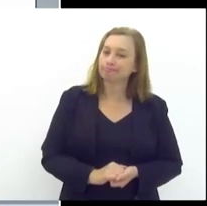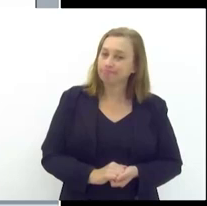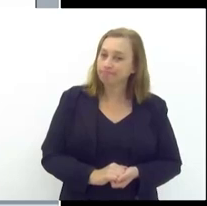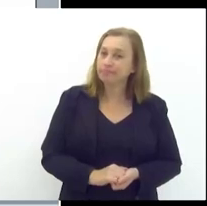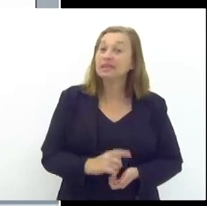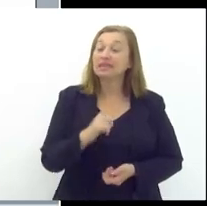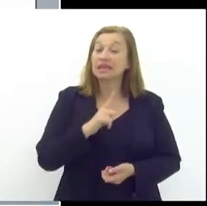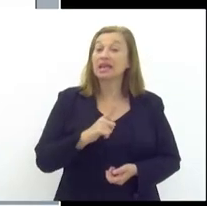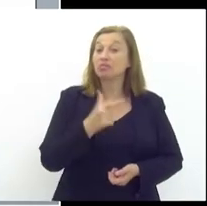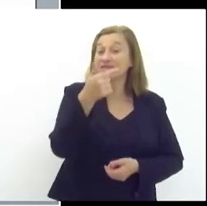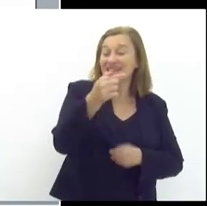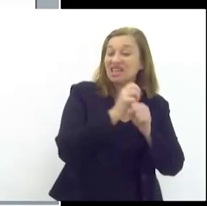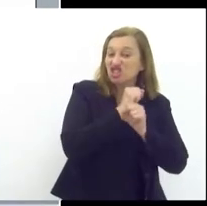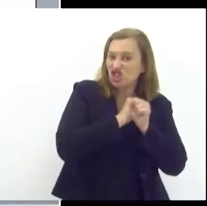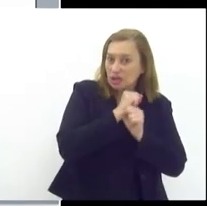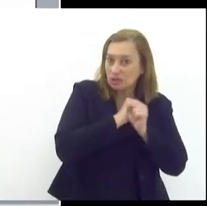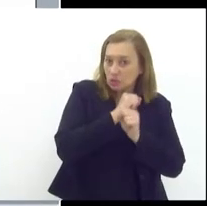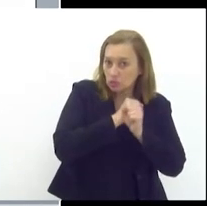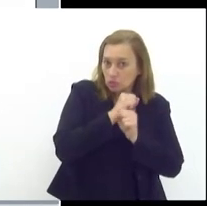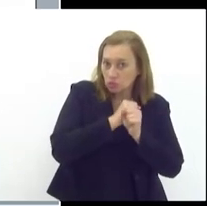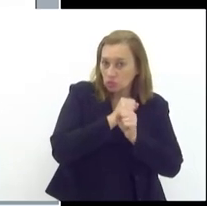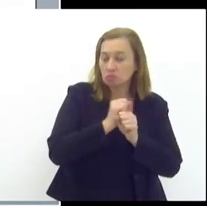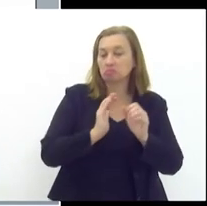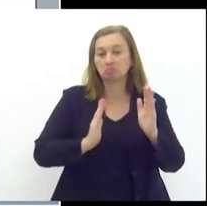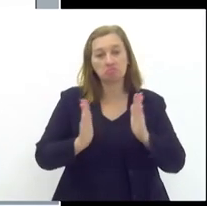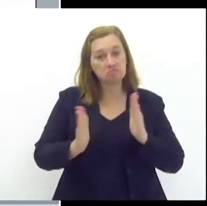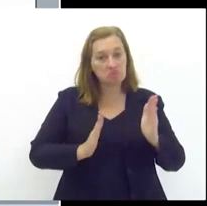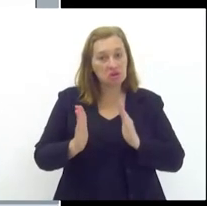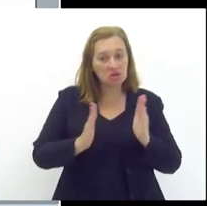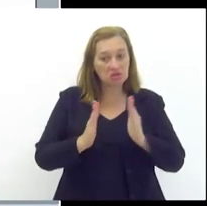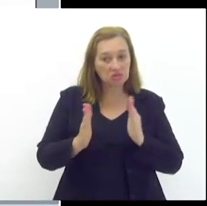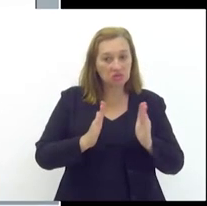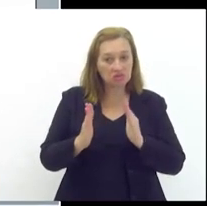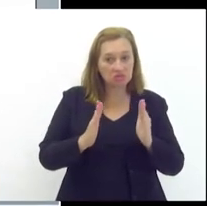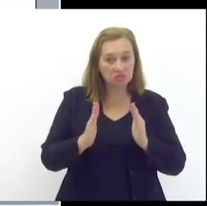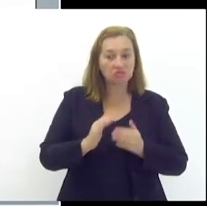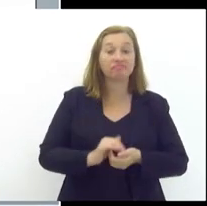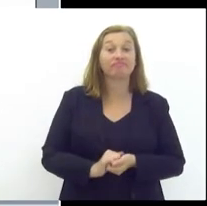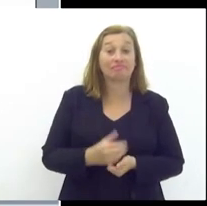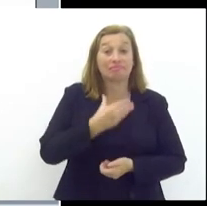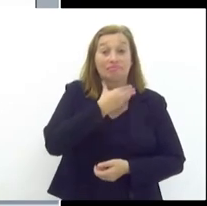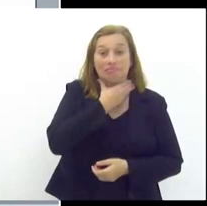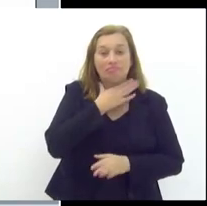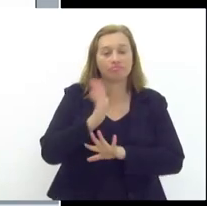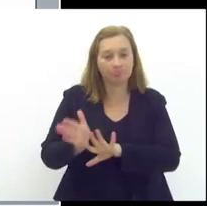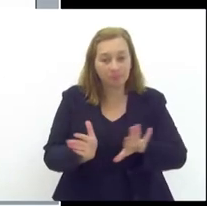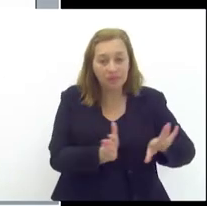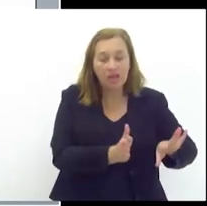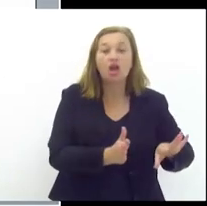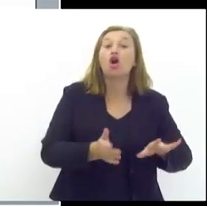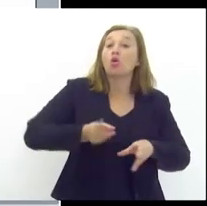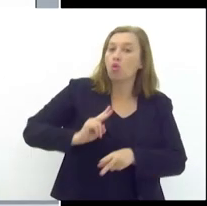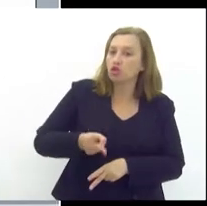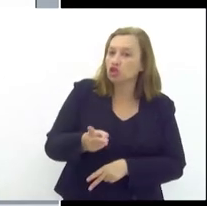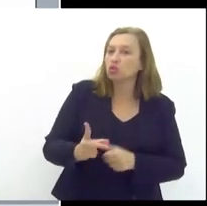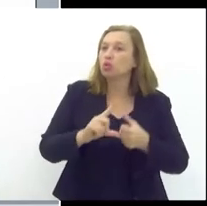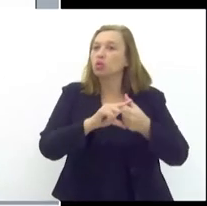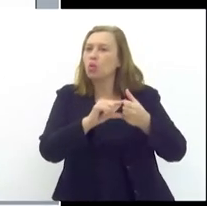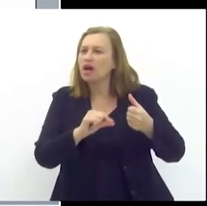teremos sete anos do famoso inferno tributário mas continuando lá no